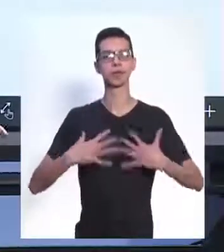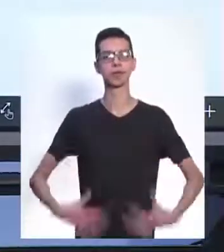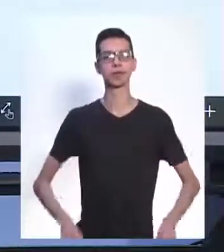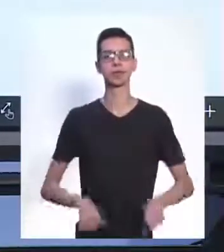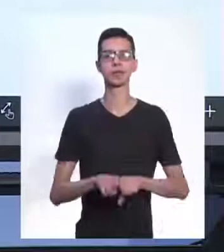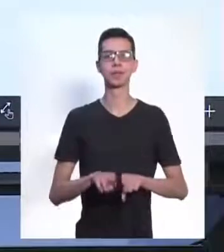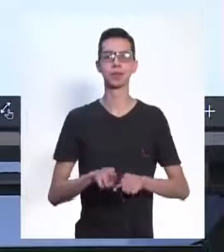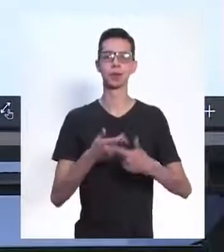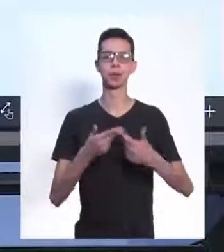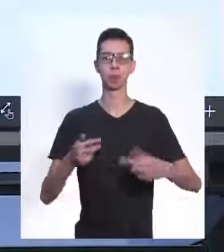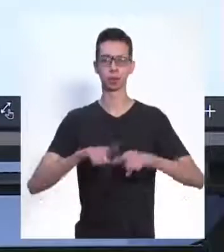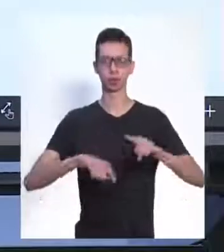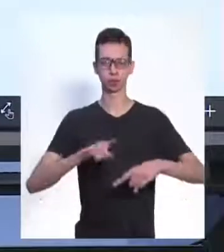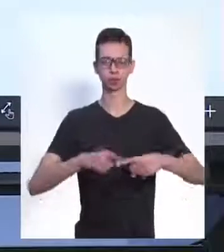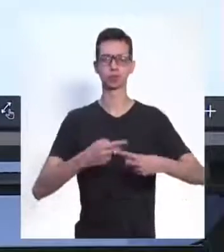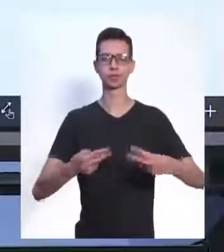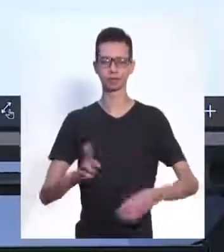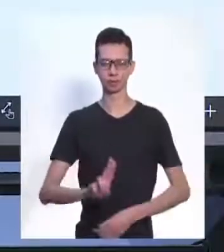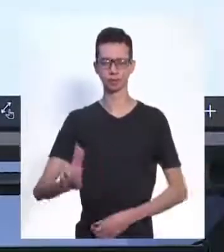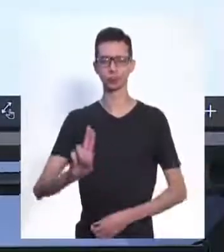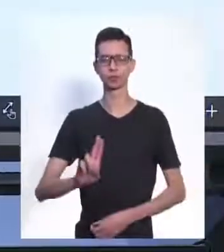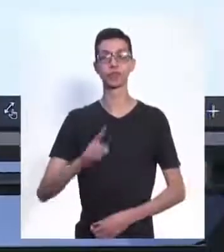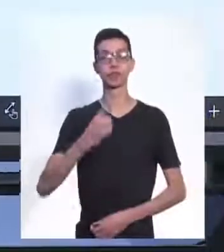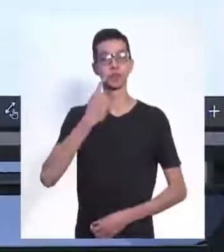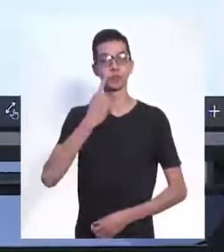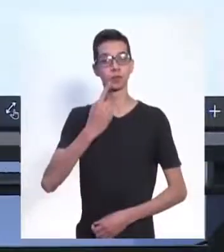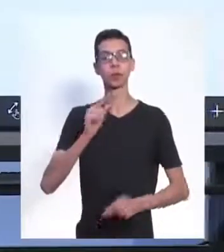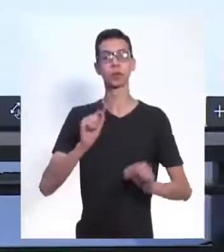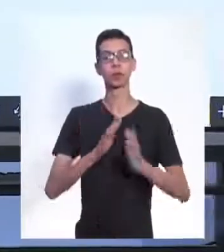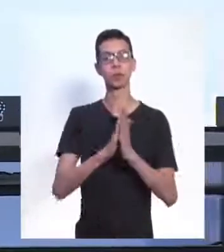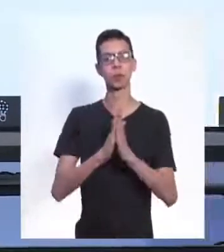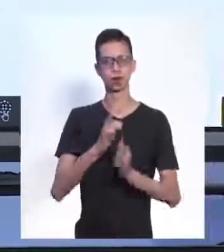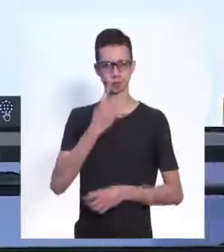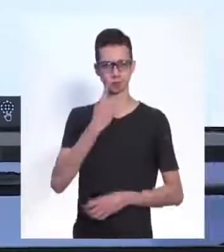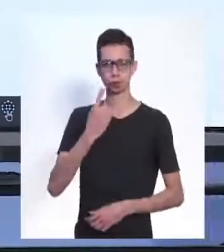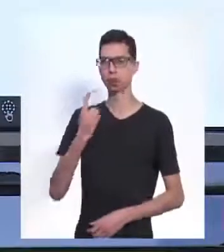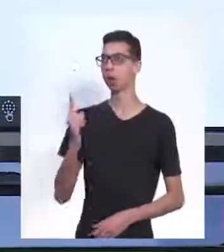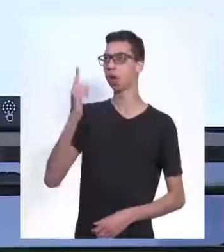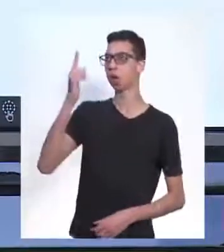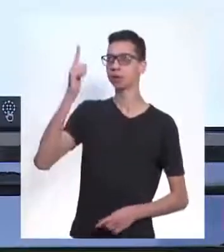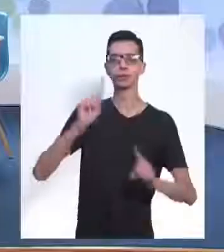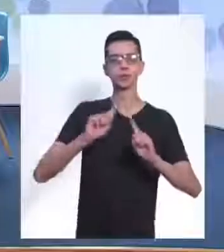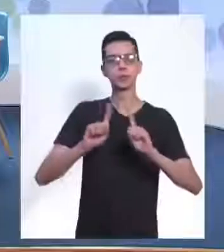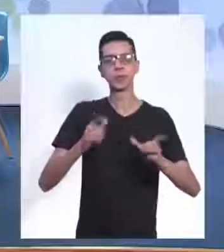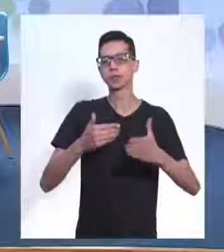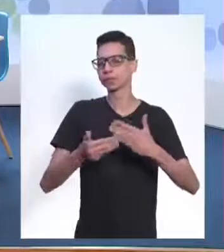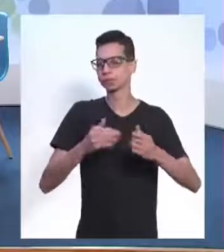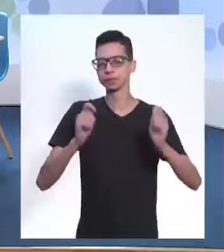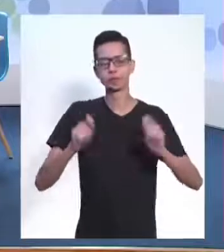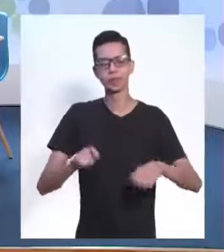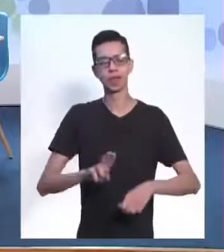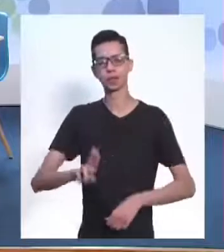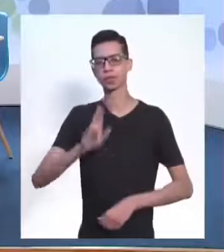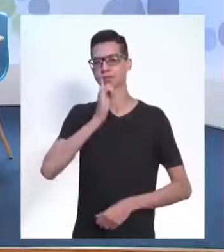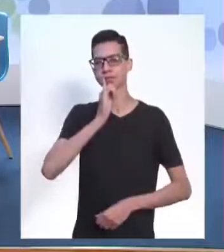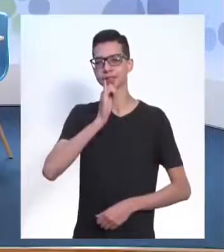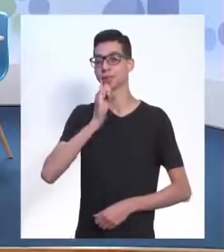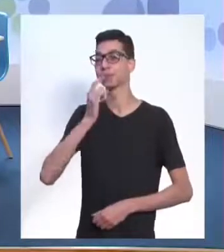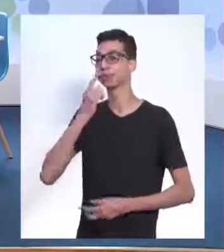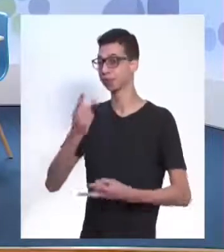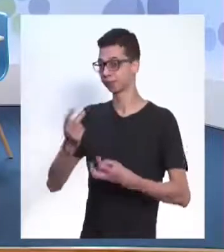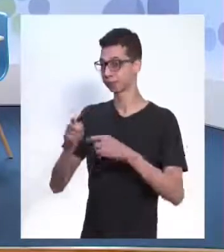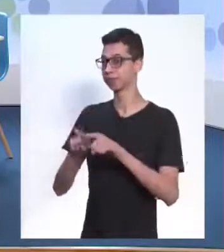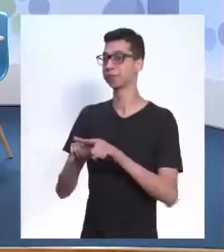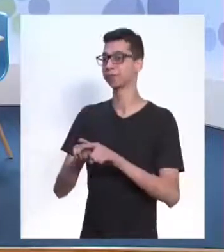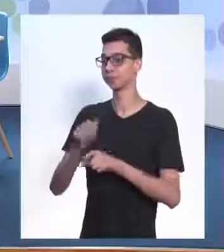Sim. Já tem figurino, não importa o tamanho do fantoche. Observem, né, a boneca, né, que ela usa grandes brincos